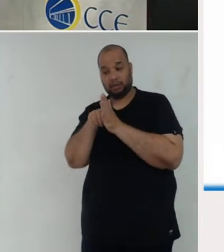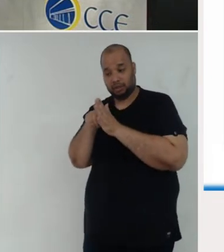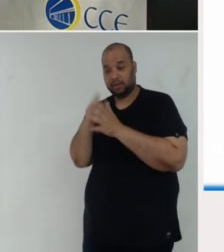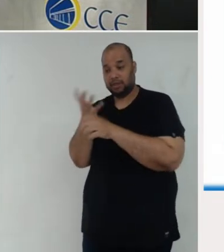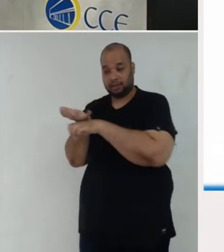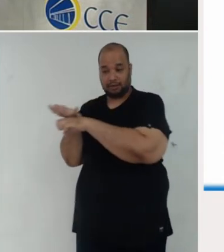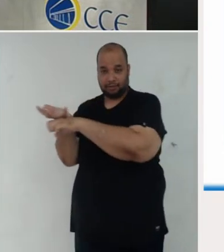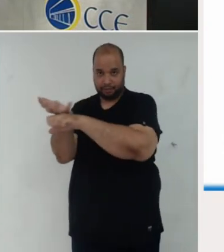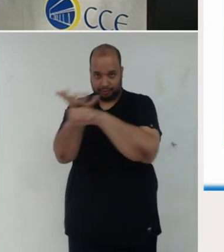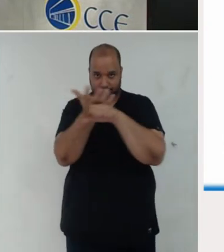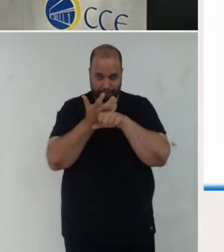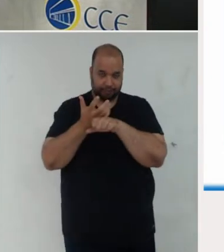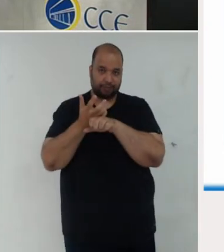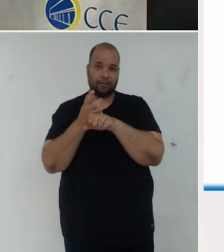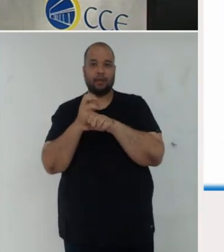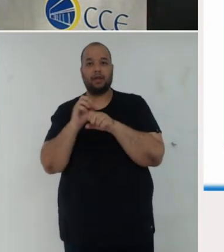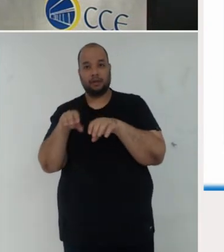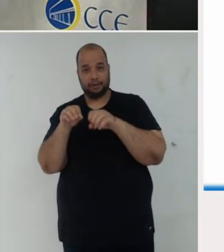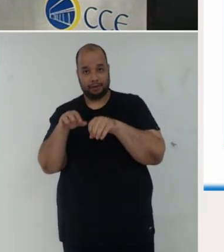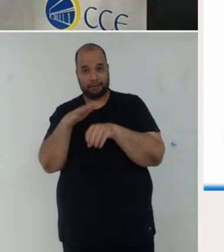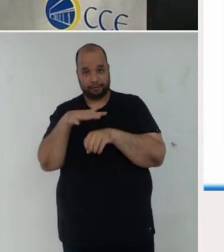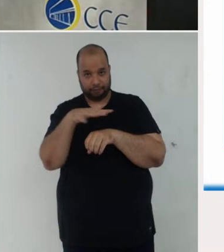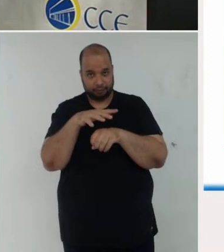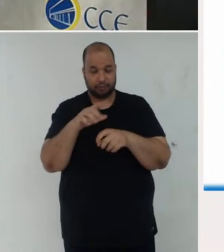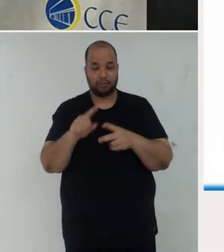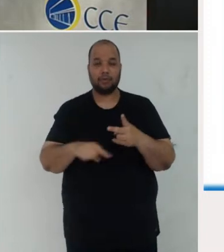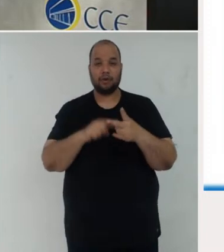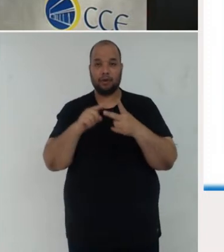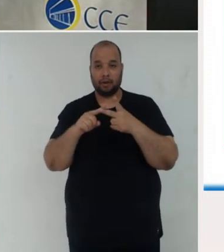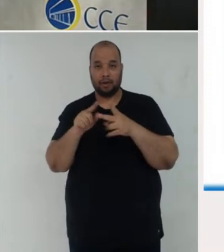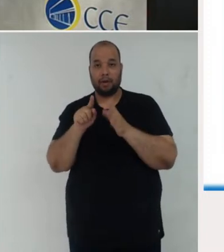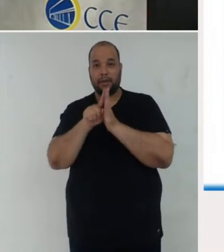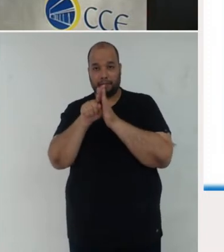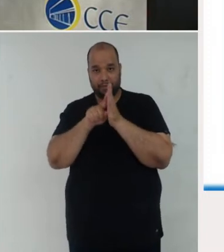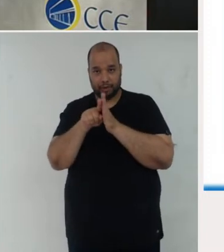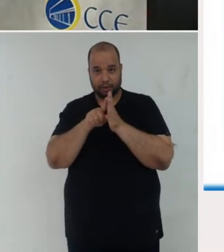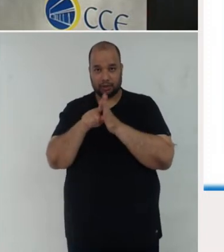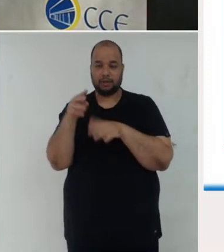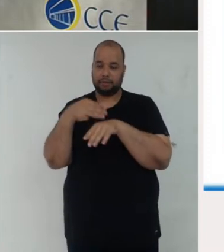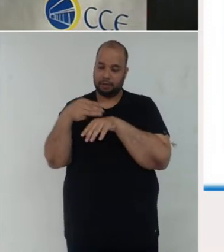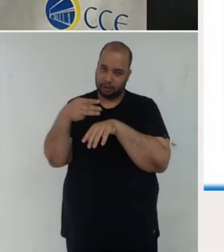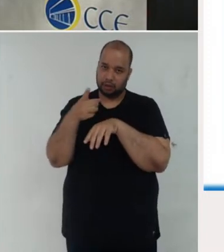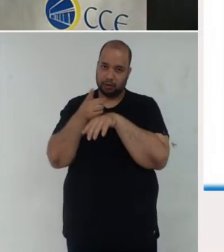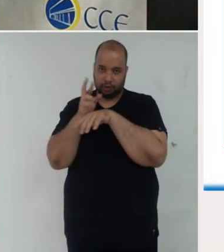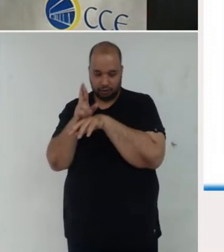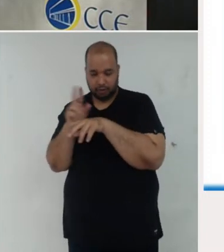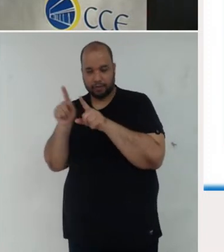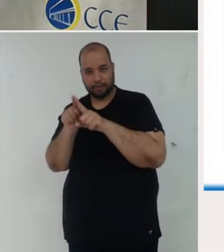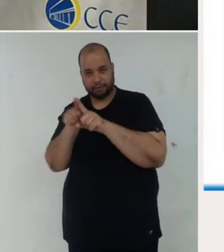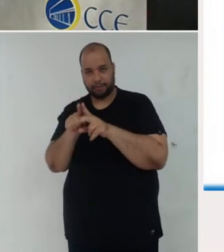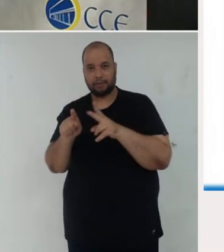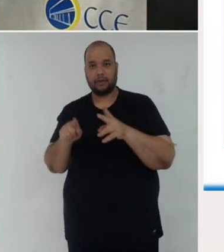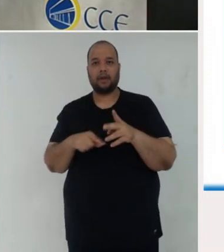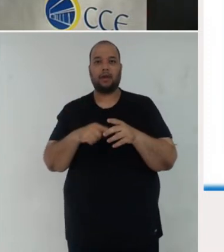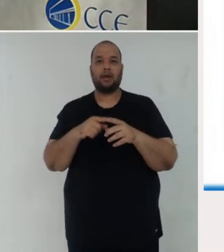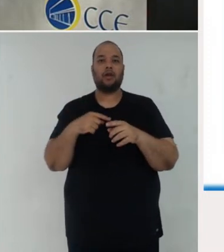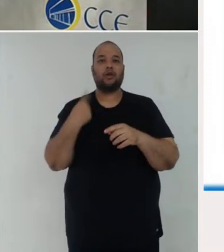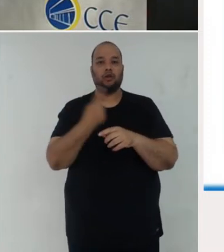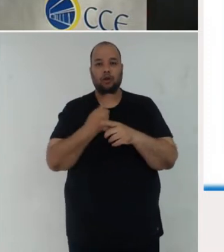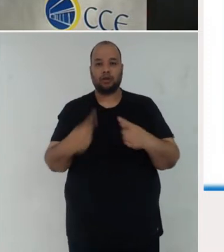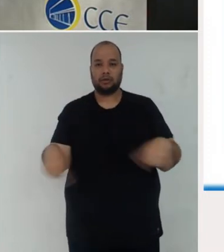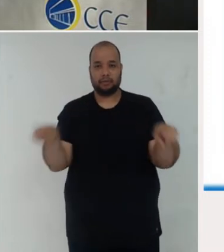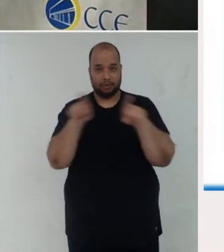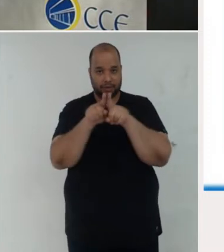nossas disciplinas e atividades de ensino, pesquisas também de mestrandos e doutorandos, nossas parcerias